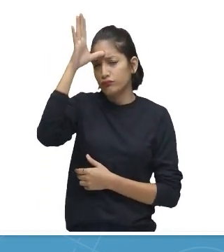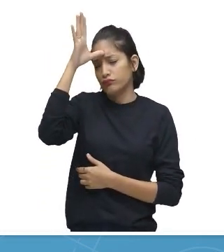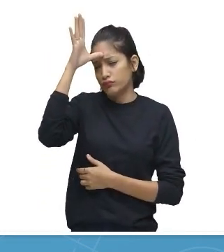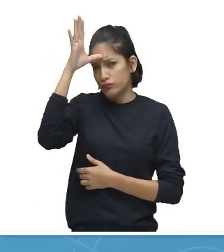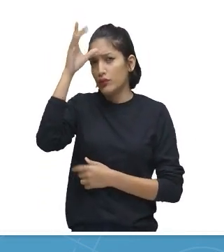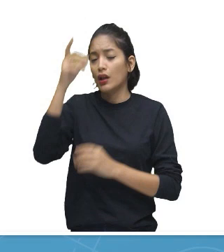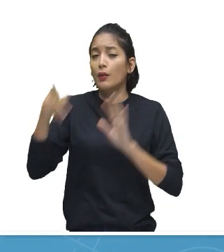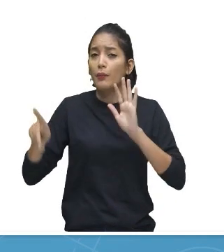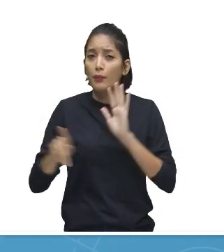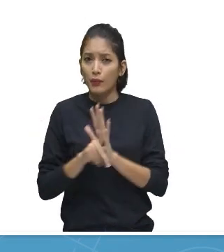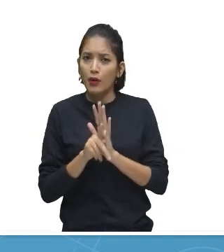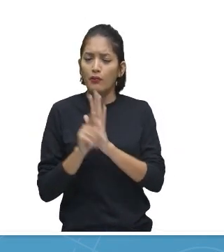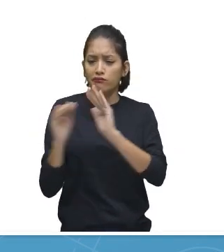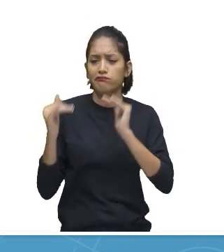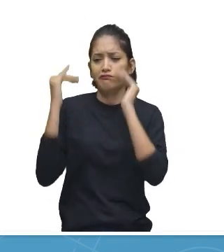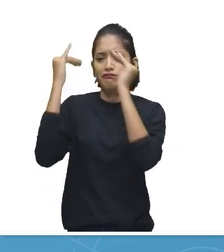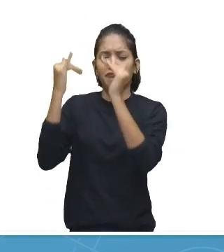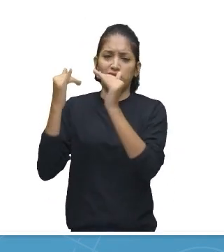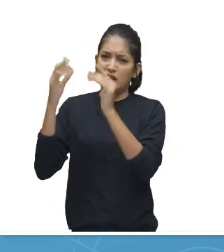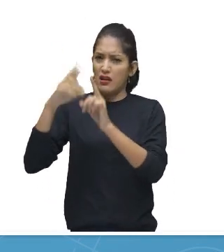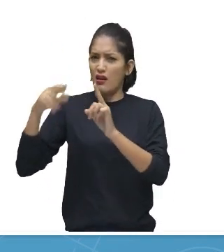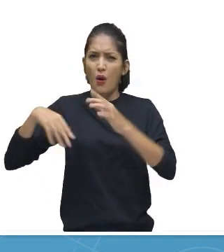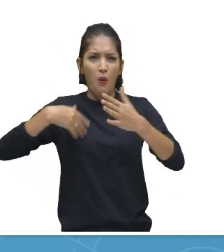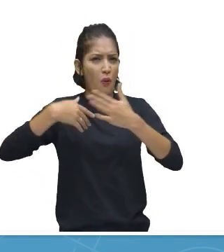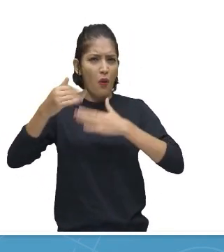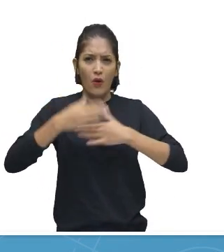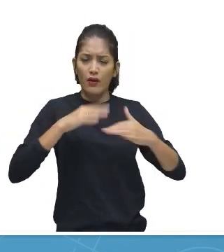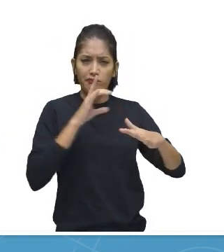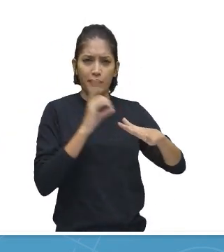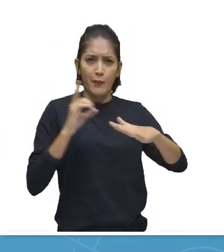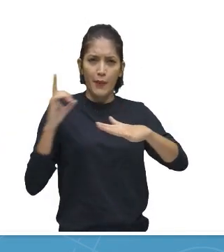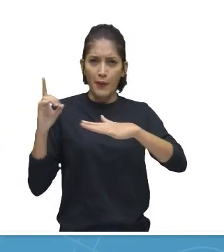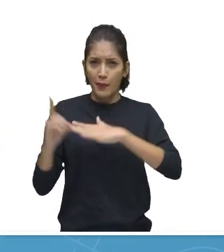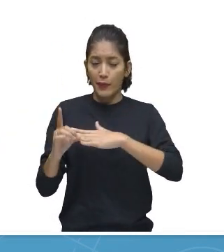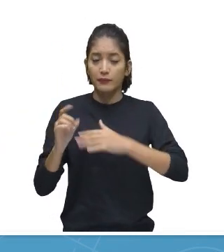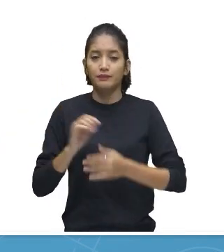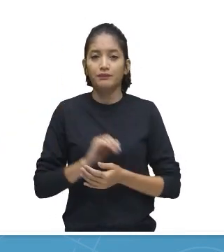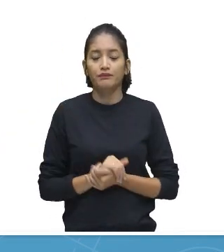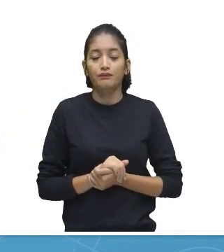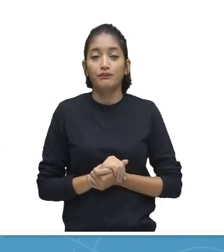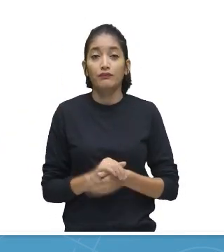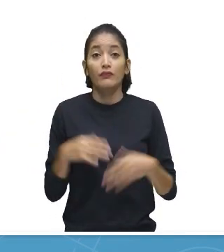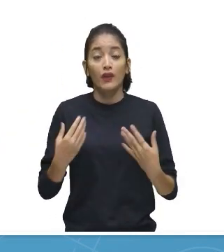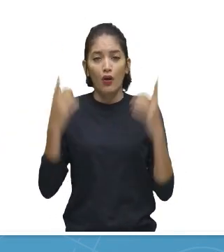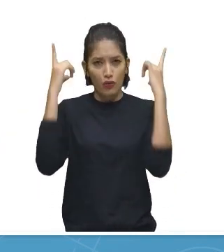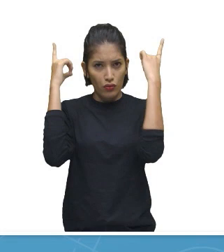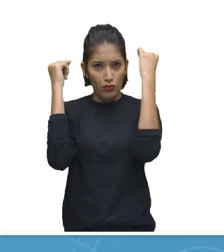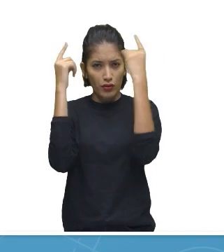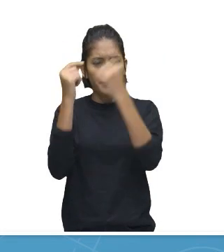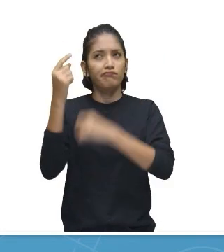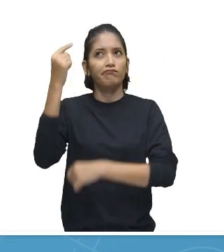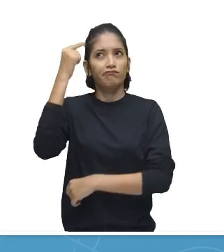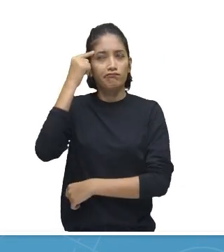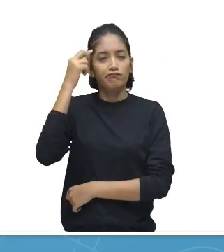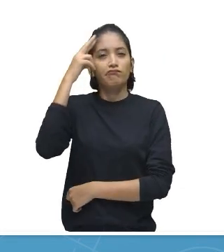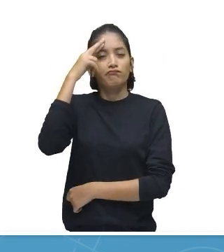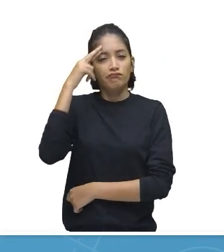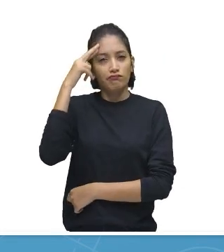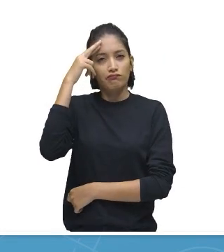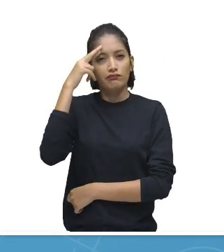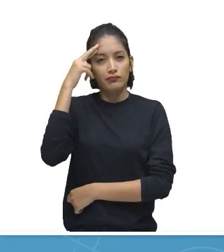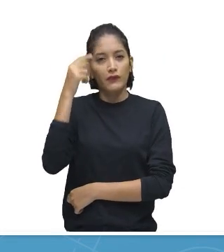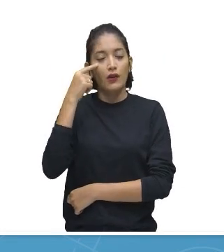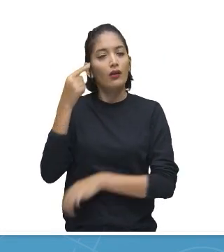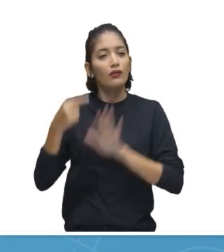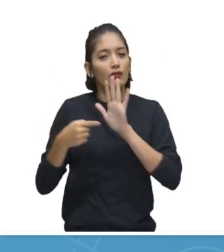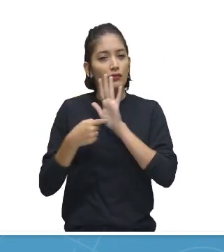estava acima da crença em qualquer divindade. Então, os gregos já eram mais racionais, né? A gente vai ver aí uma